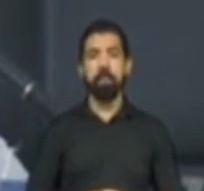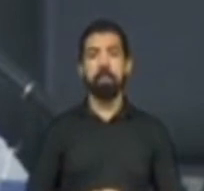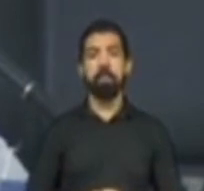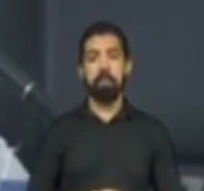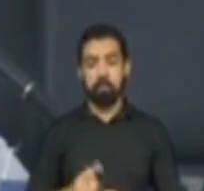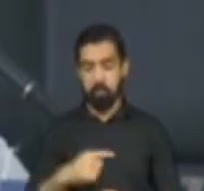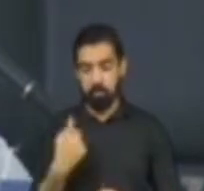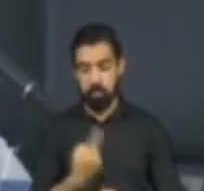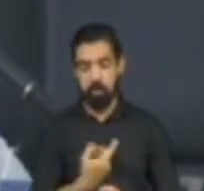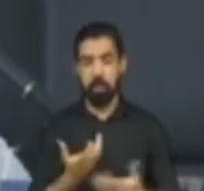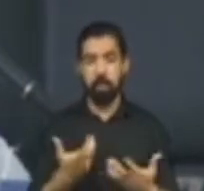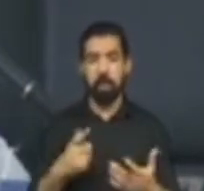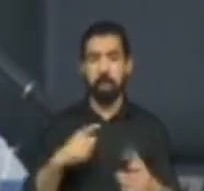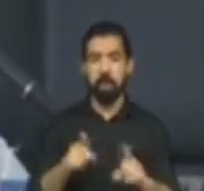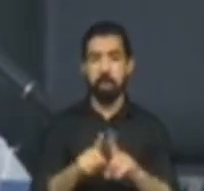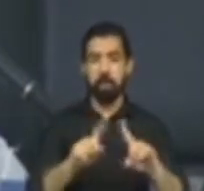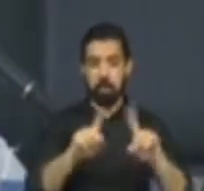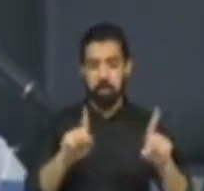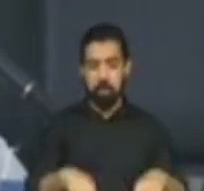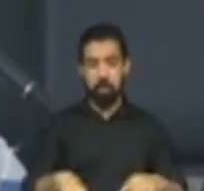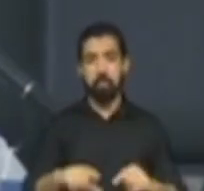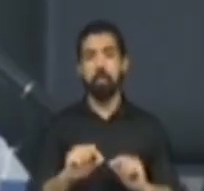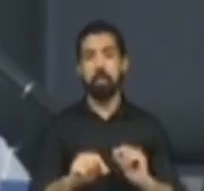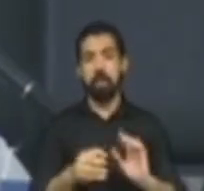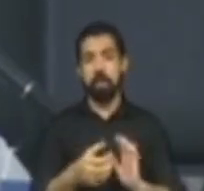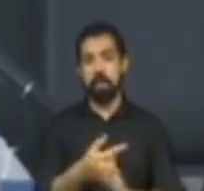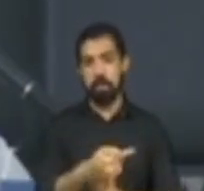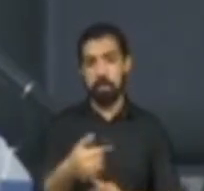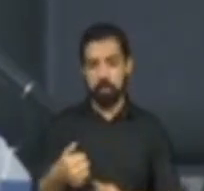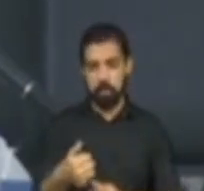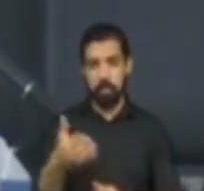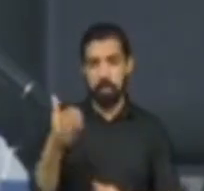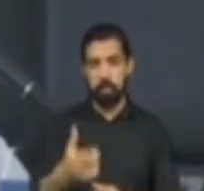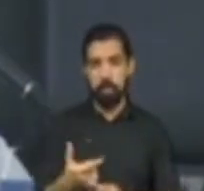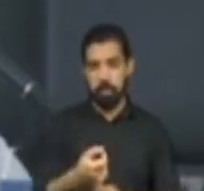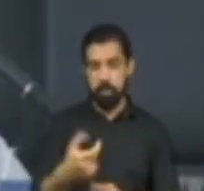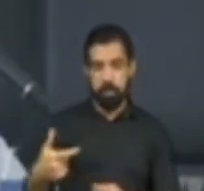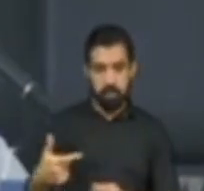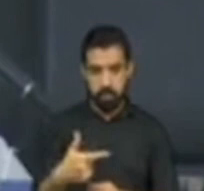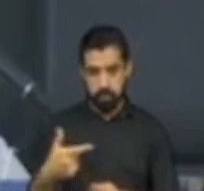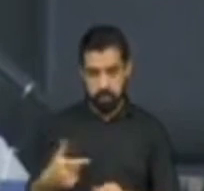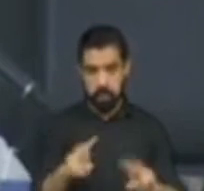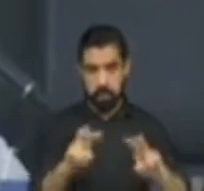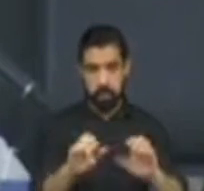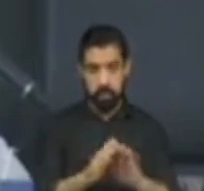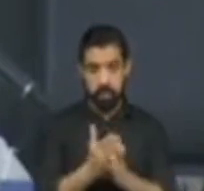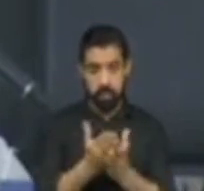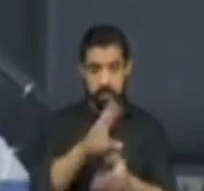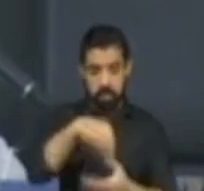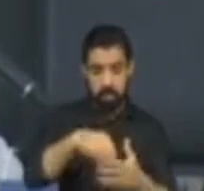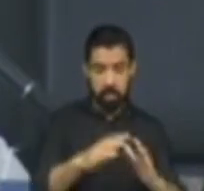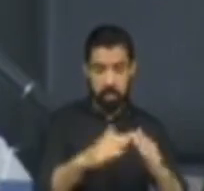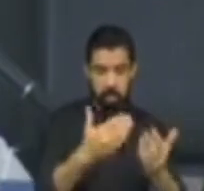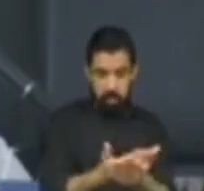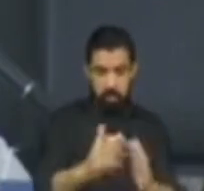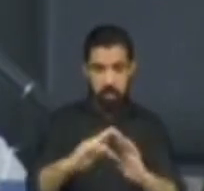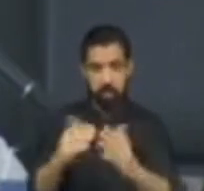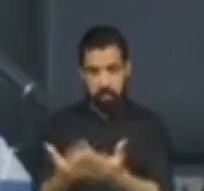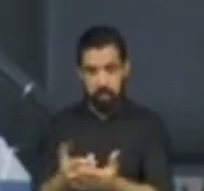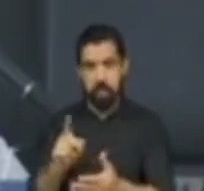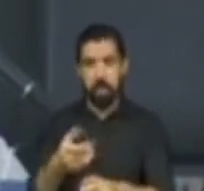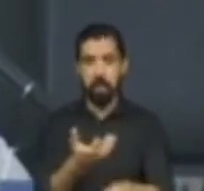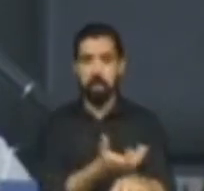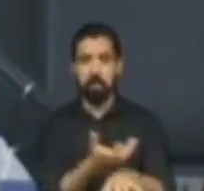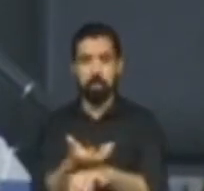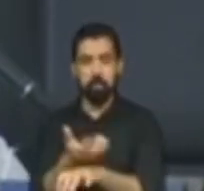estamos com o projeto de indicação 71/2022. Dispõe sobre a inclusão da temática Bíblia nas escolas, como tema transversal na grade